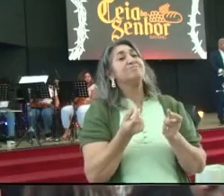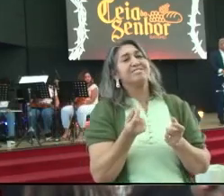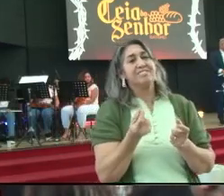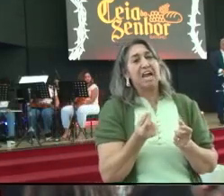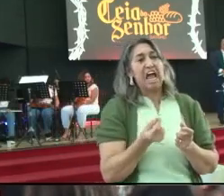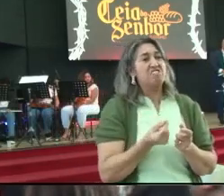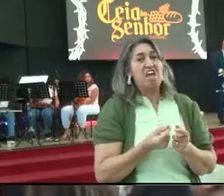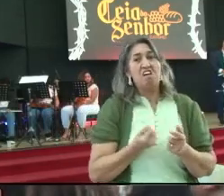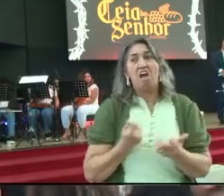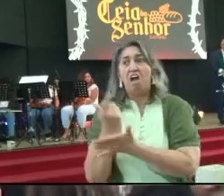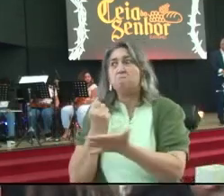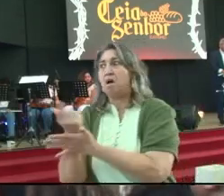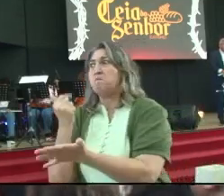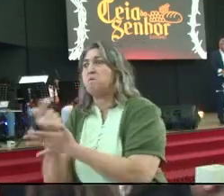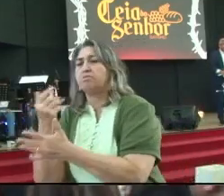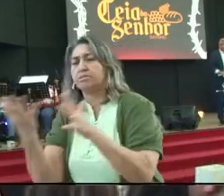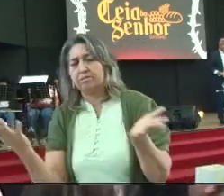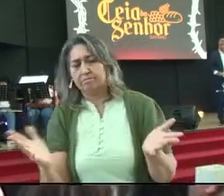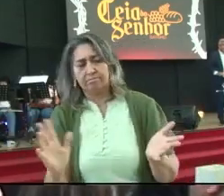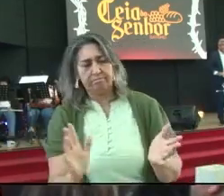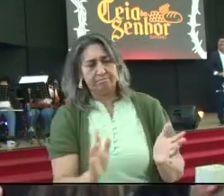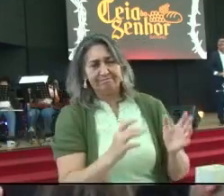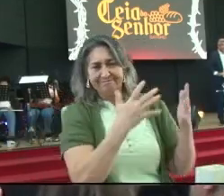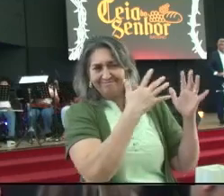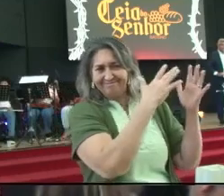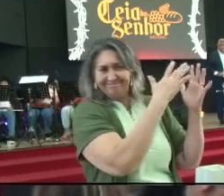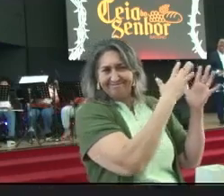não alcança. Dê um aplauso aí para o pastor Oswaldo.